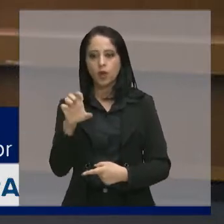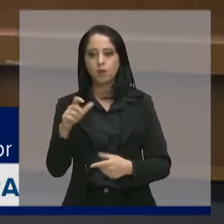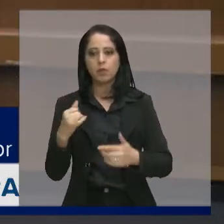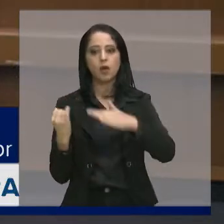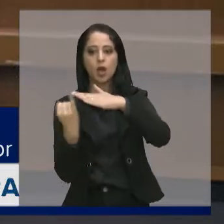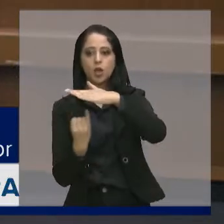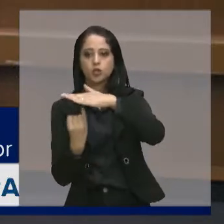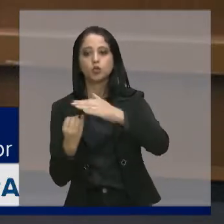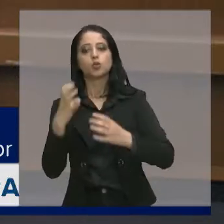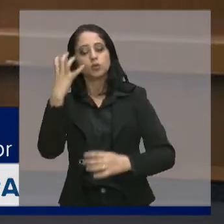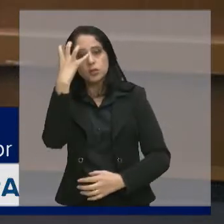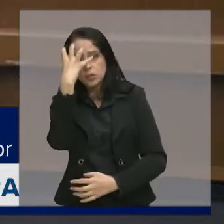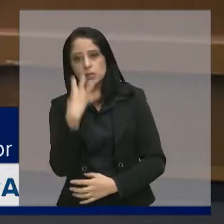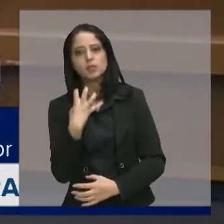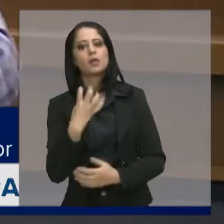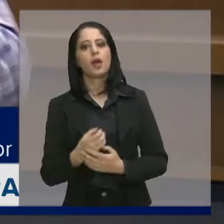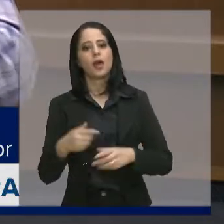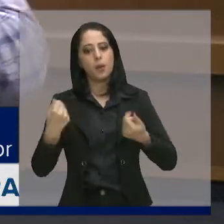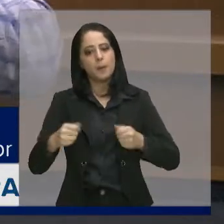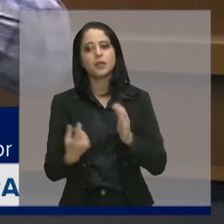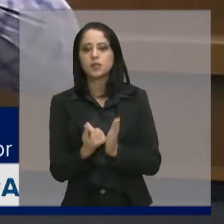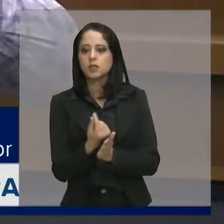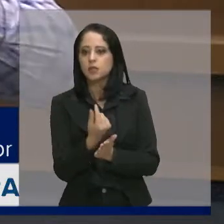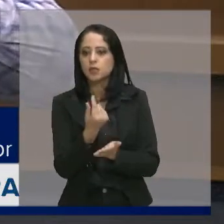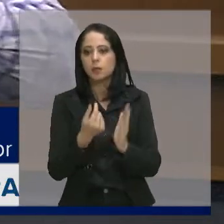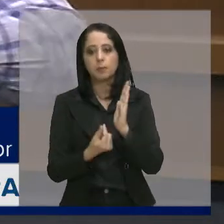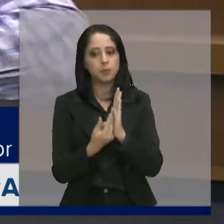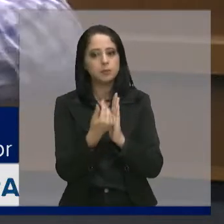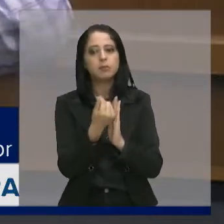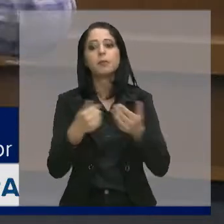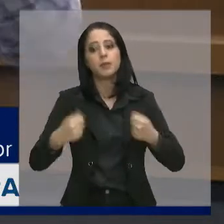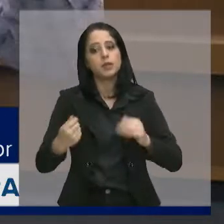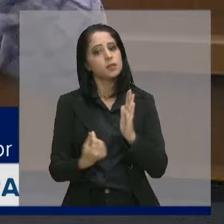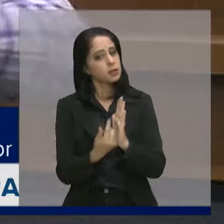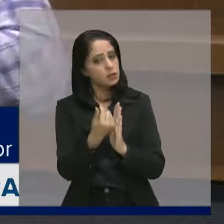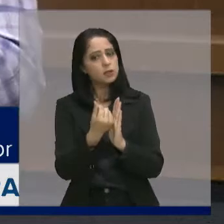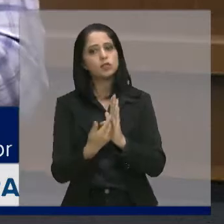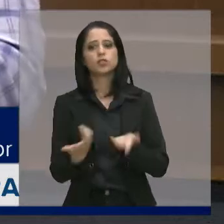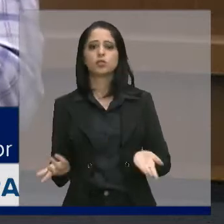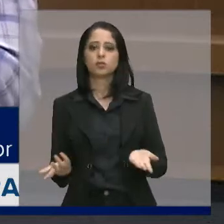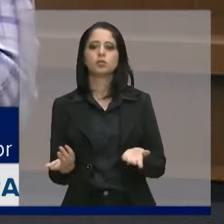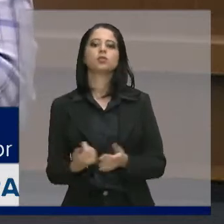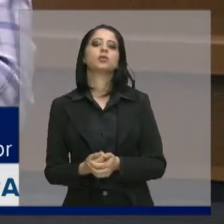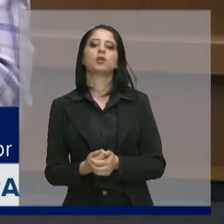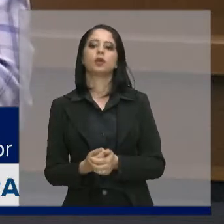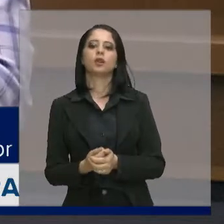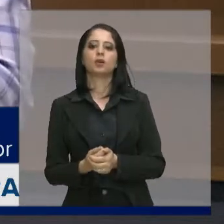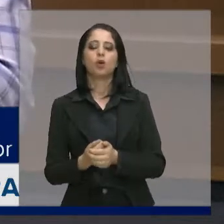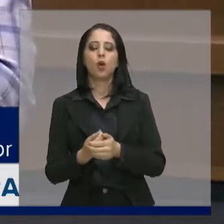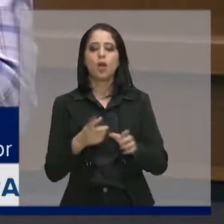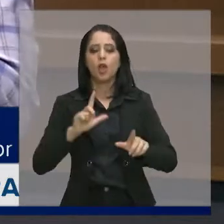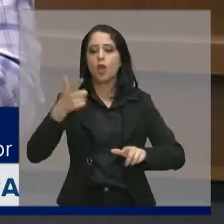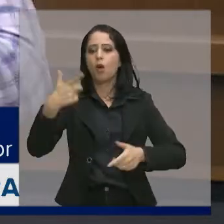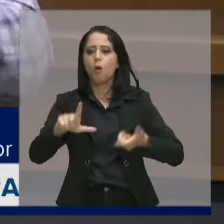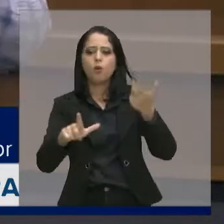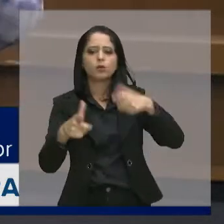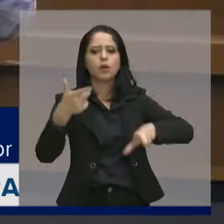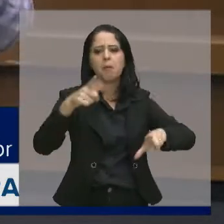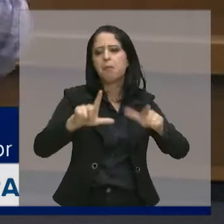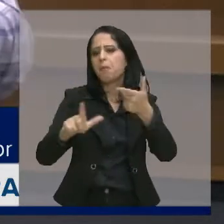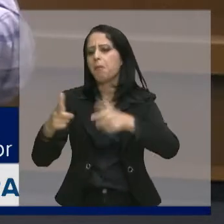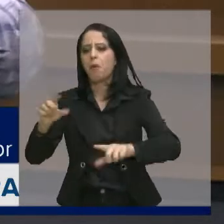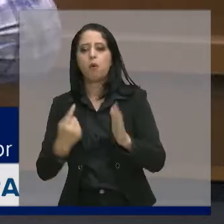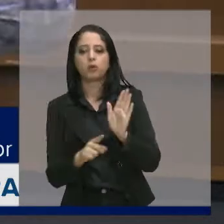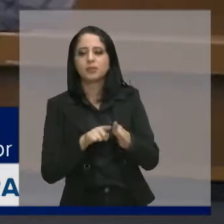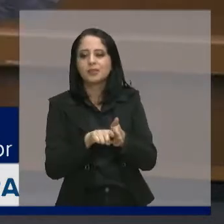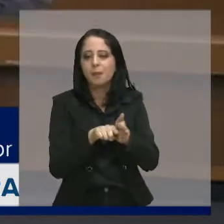precisa de ter esses recursos garantidos para que não só essas pesquisas, mas outras tantas possam ser executadas para o bem